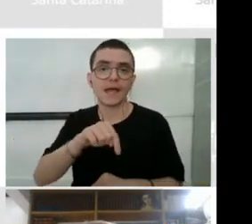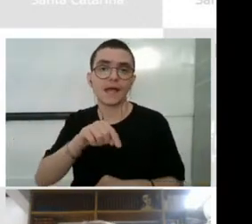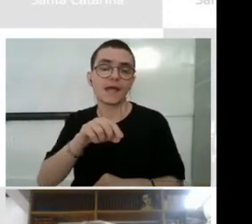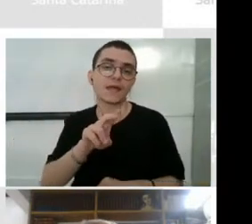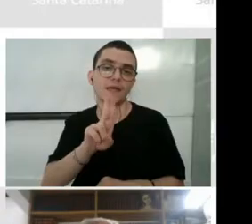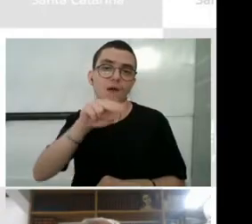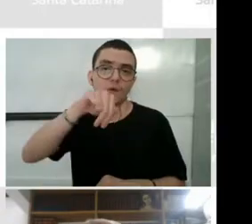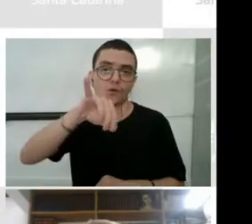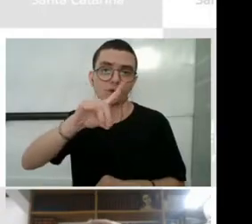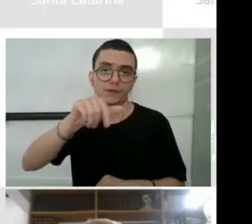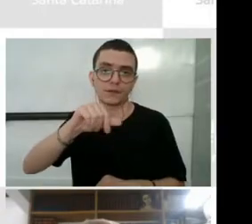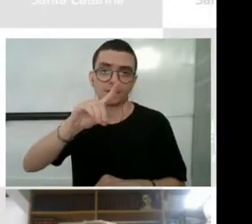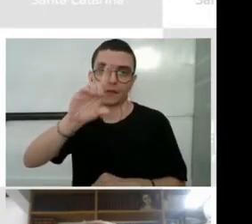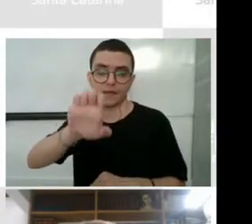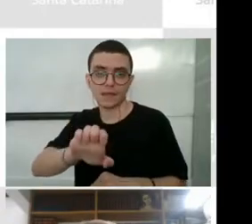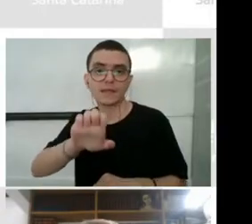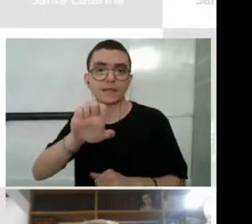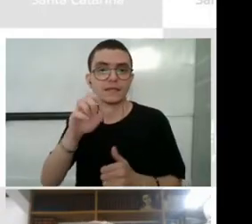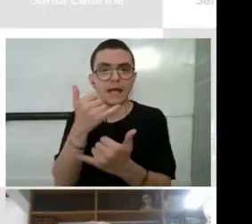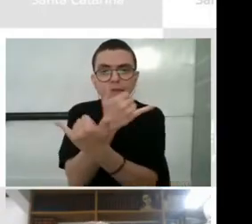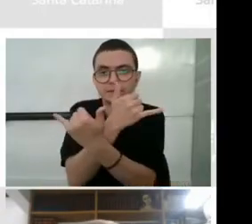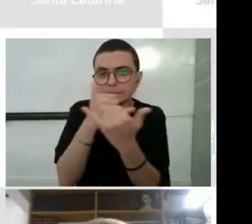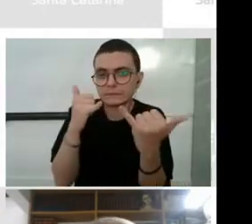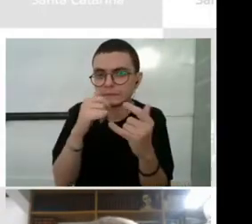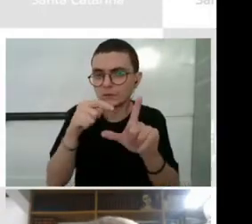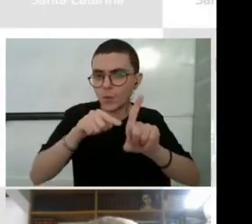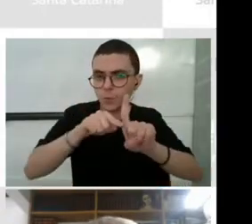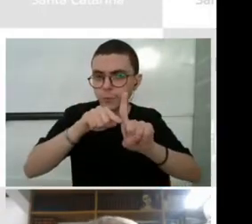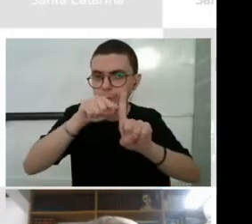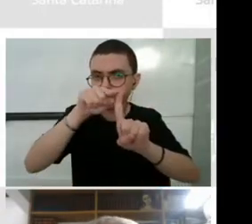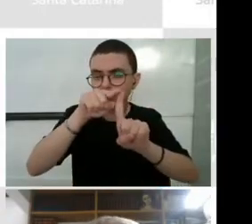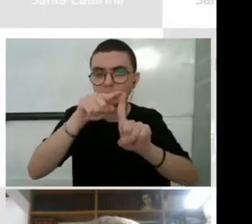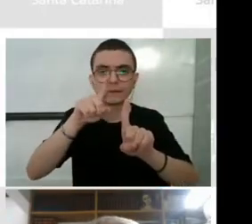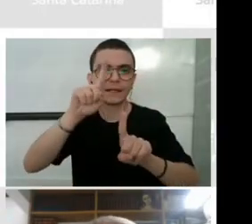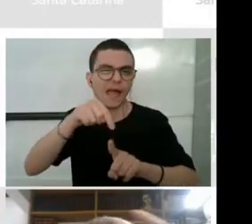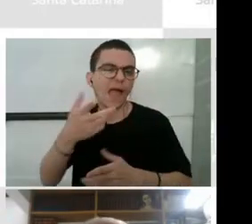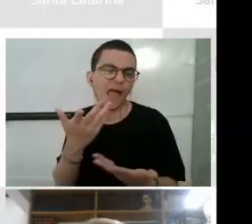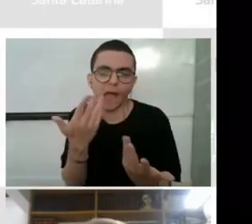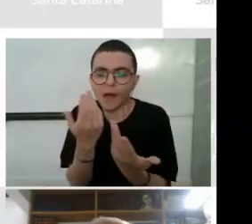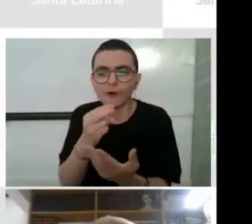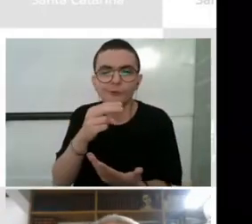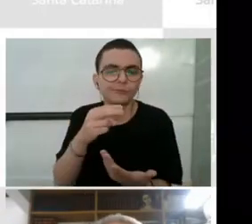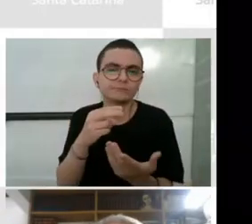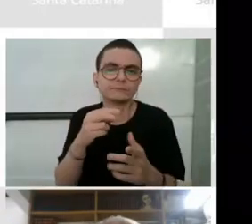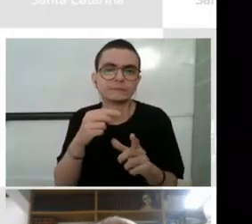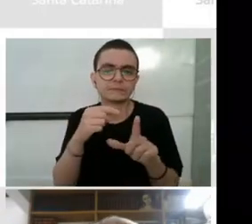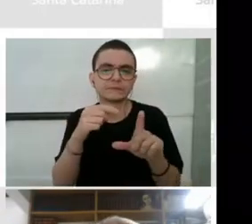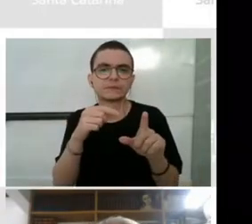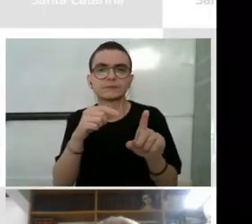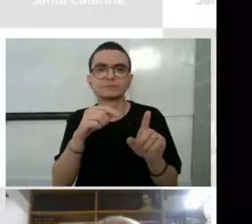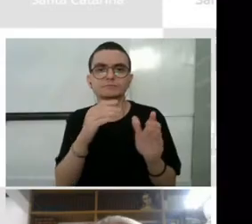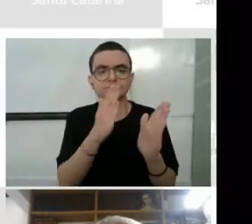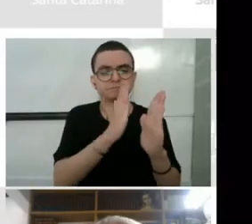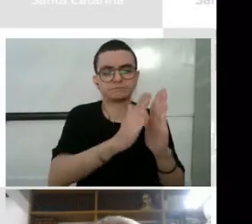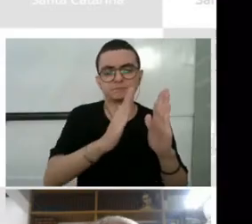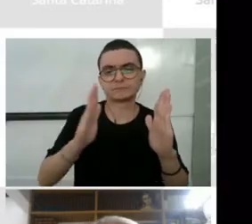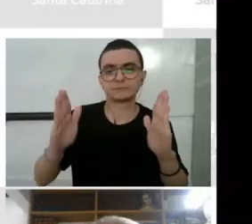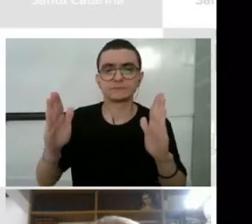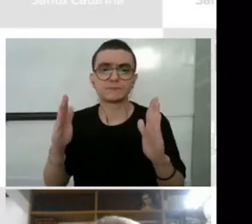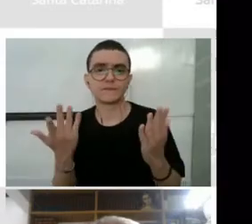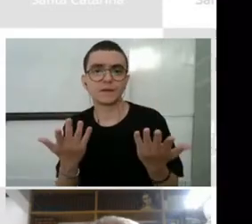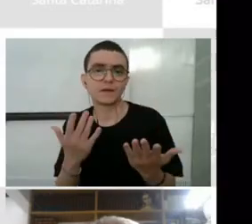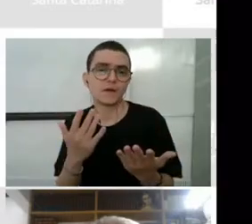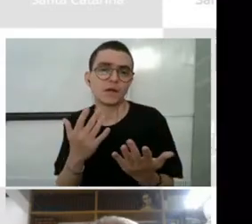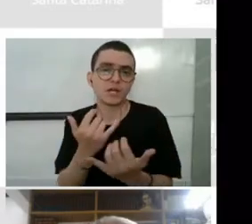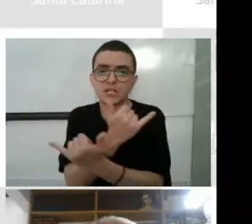térmicas ou termais britânicas. É uma unidade, né? Uma escala de valor energético como terawatts-hora, o